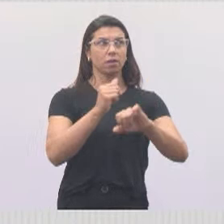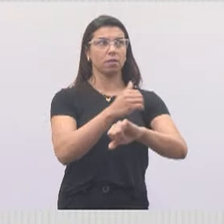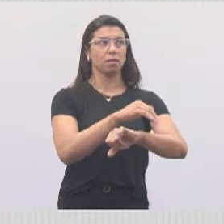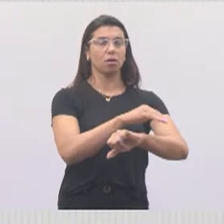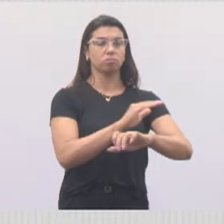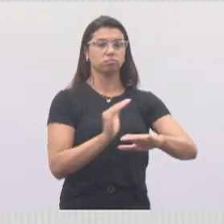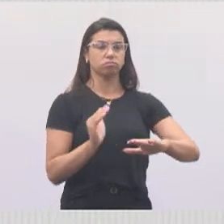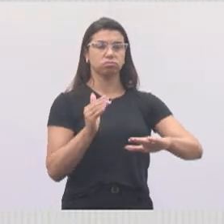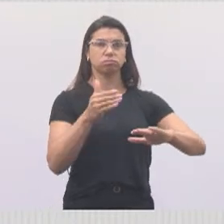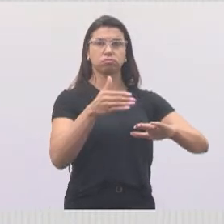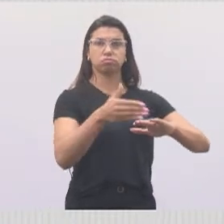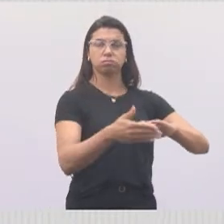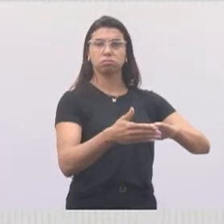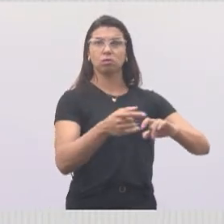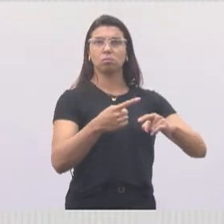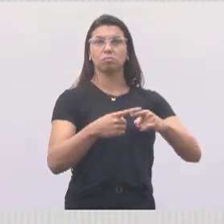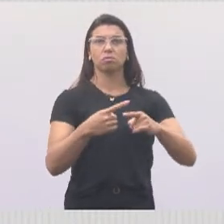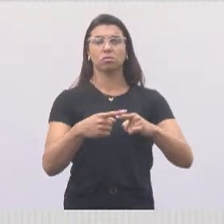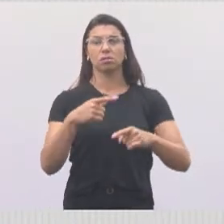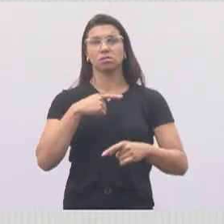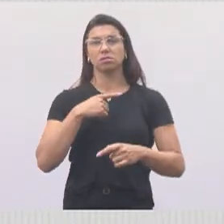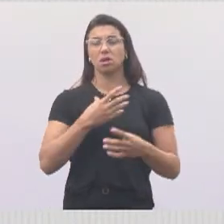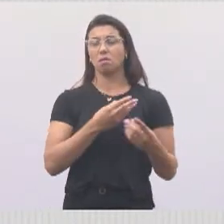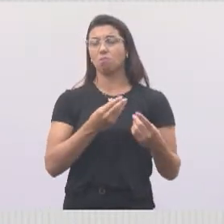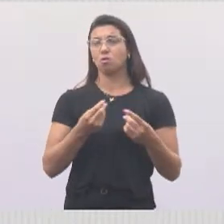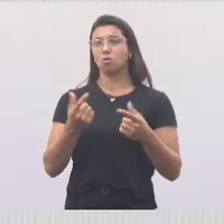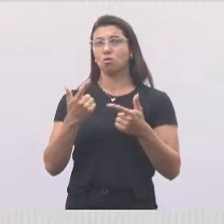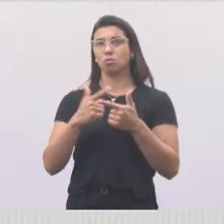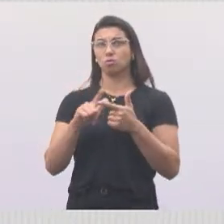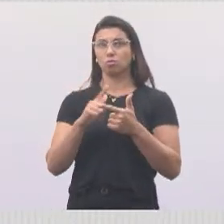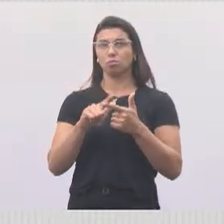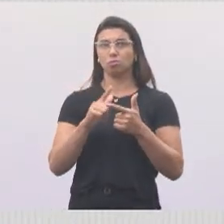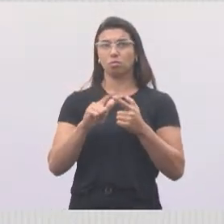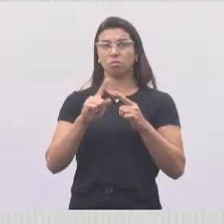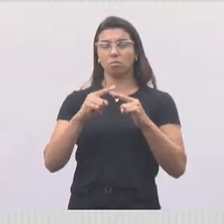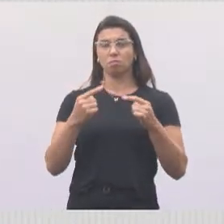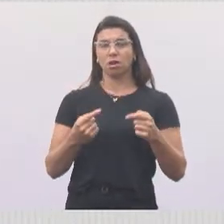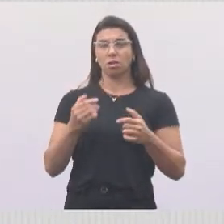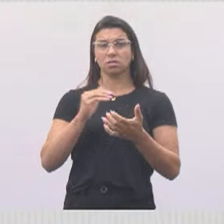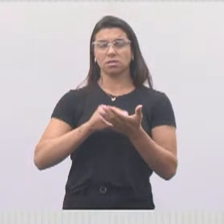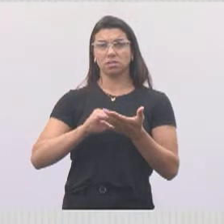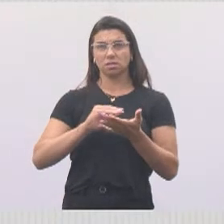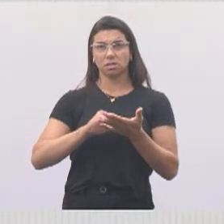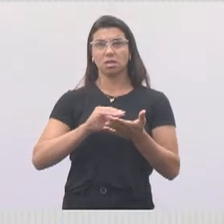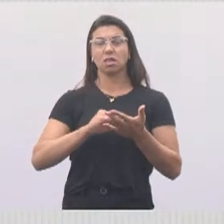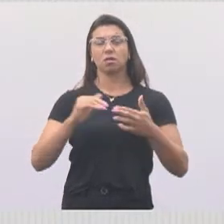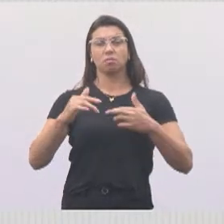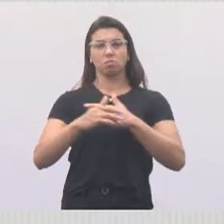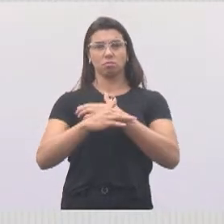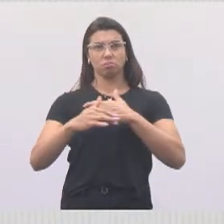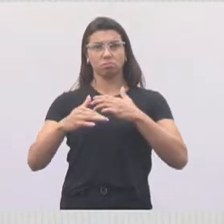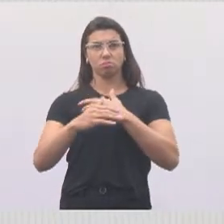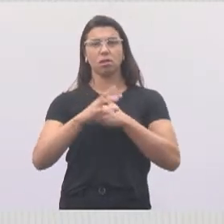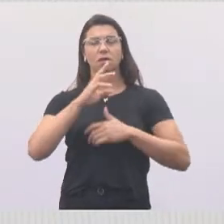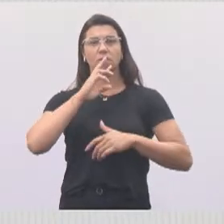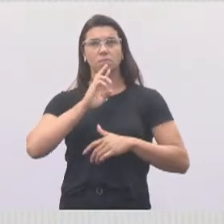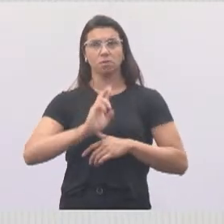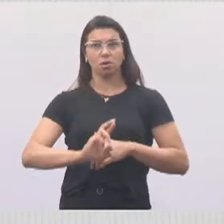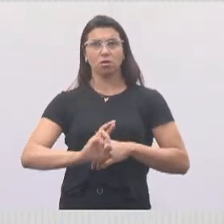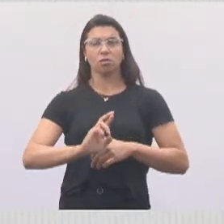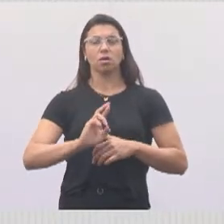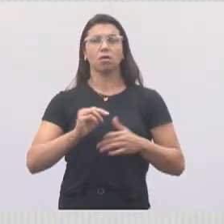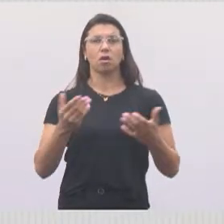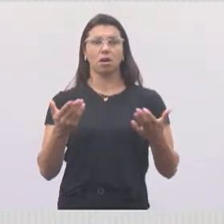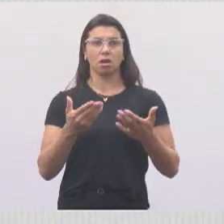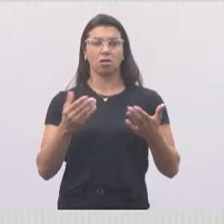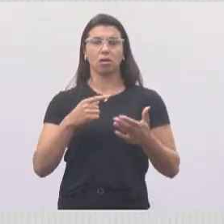que estava tendo muito problema lá. E a mobilidade urbana nos atendeu, colocou em todas as ruas